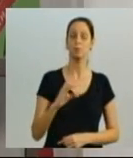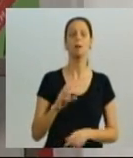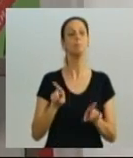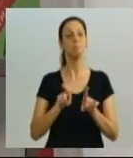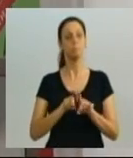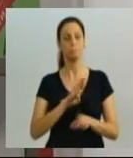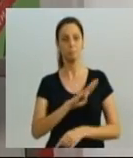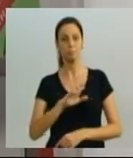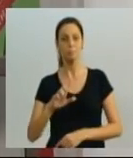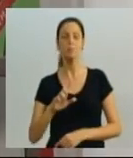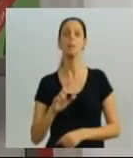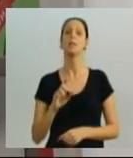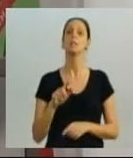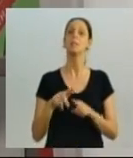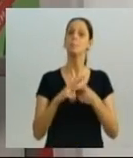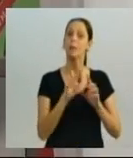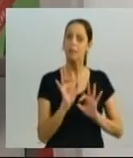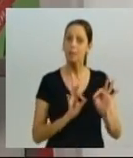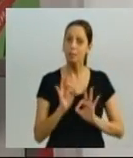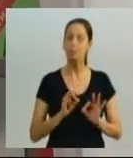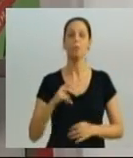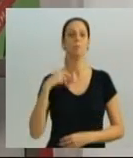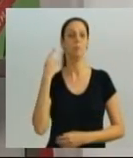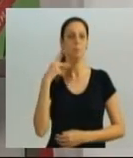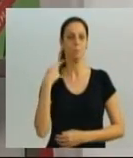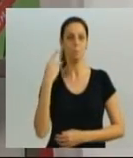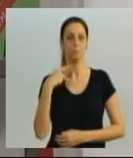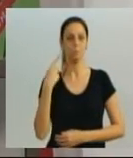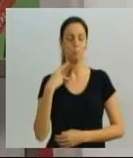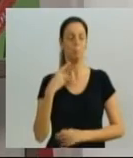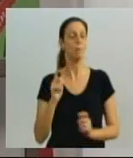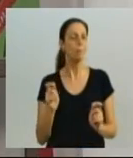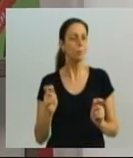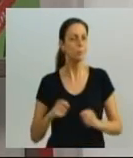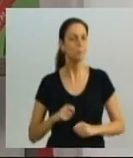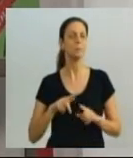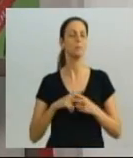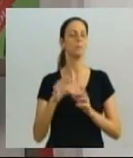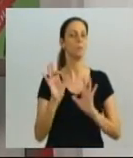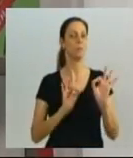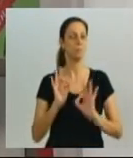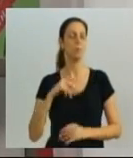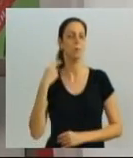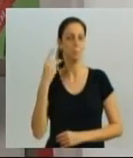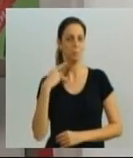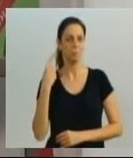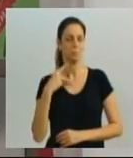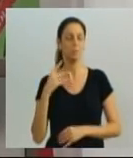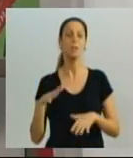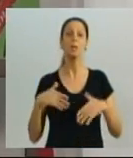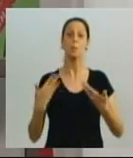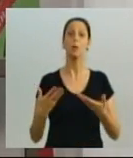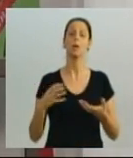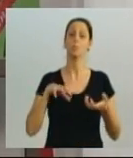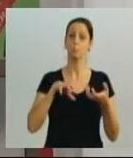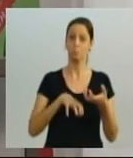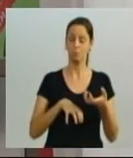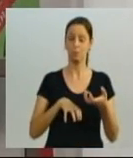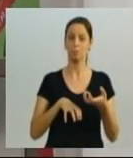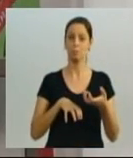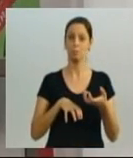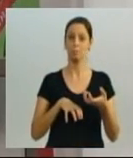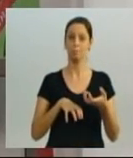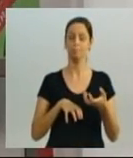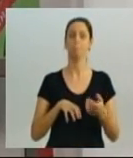da possível reforma política. A possível reforma política. Quando o Congresso Nacional